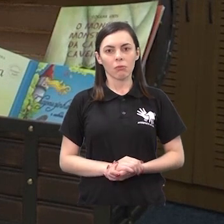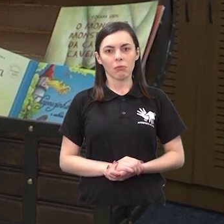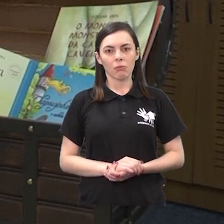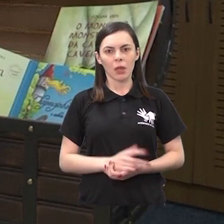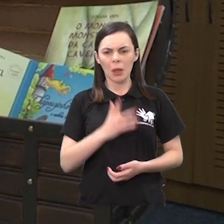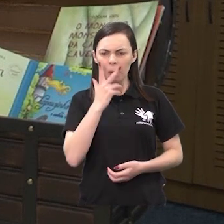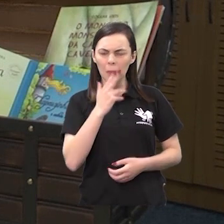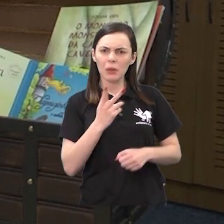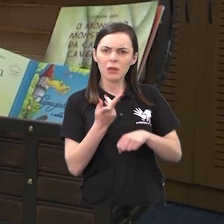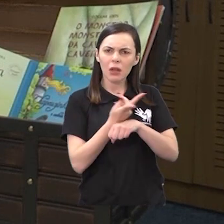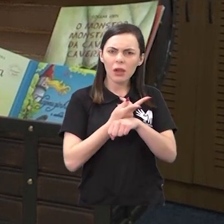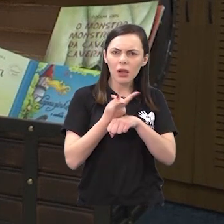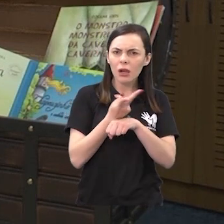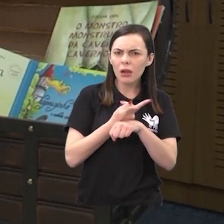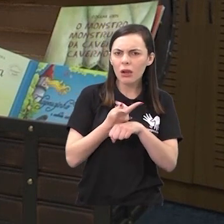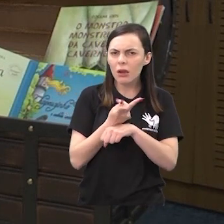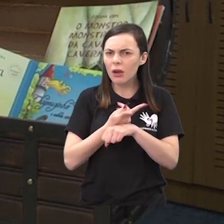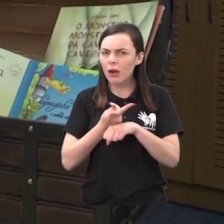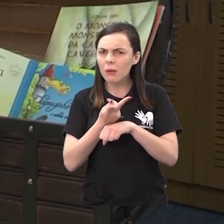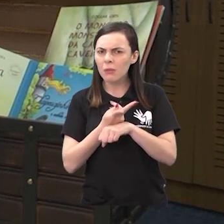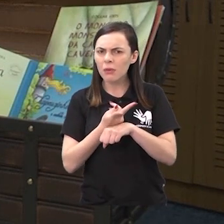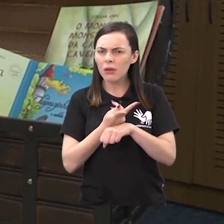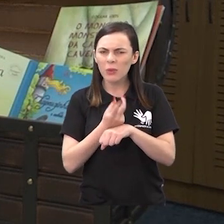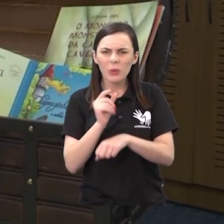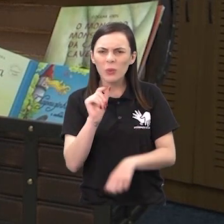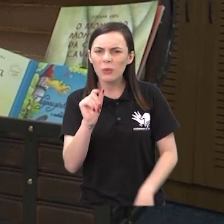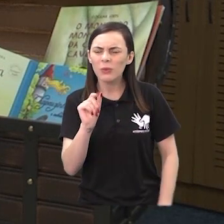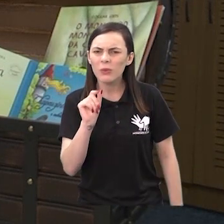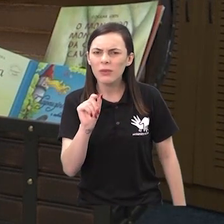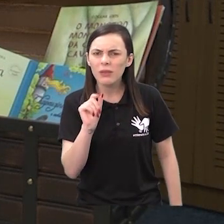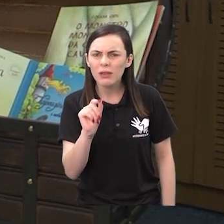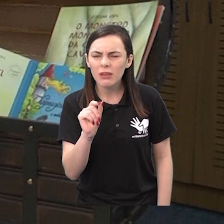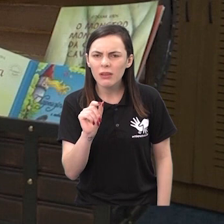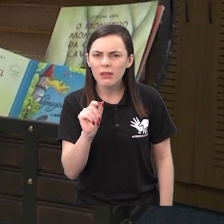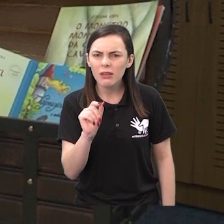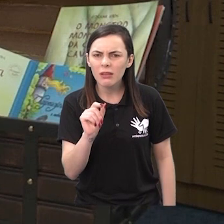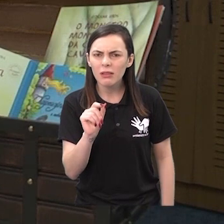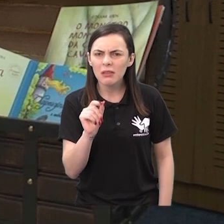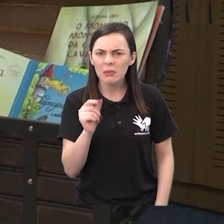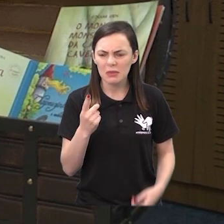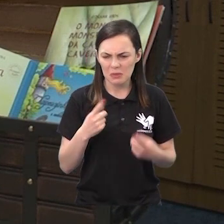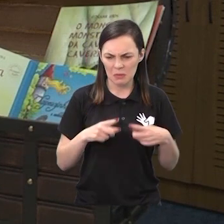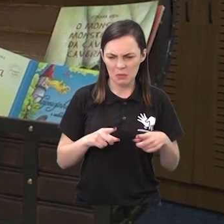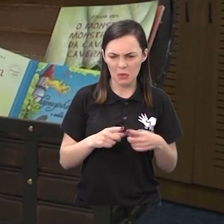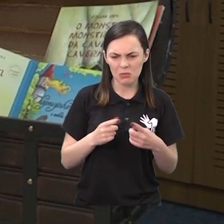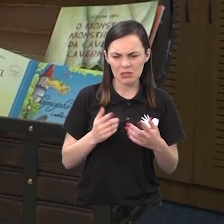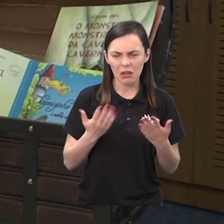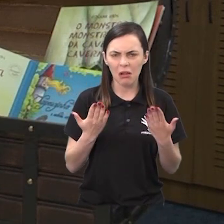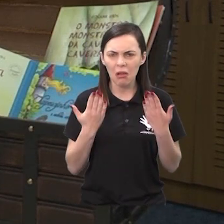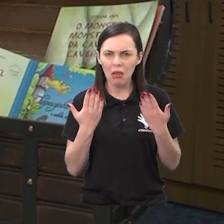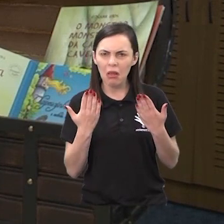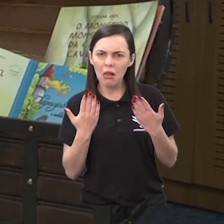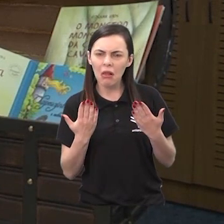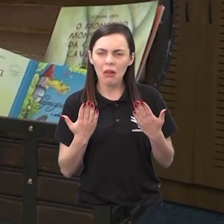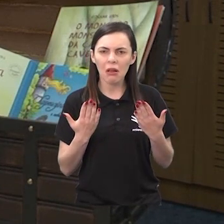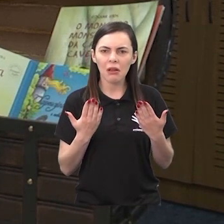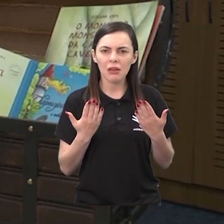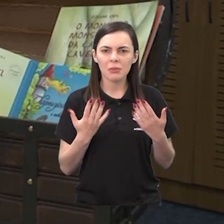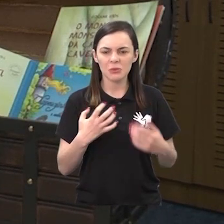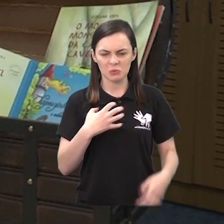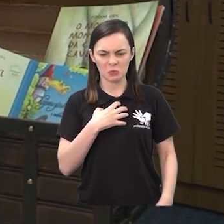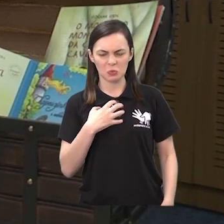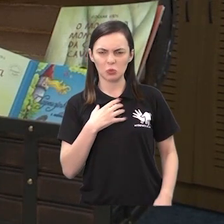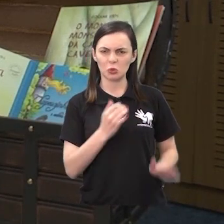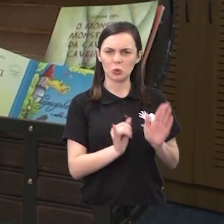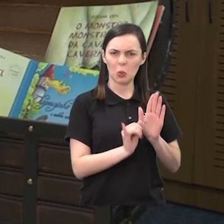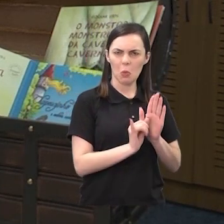Ele está procurando muito bem. Ele é o quê? Se ele está procurando alguma coisa, uma música de suspense, ele tem